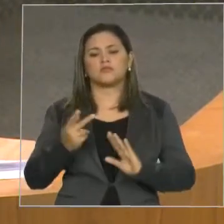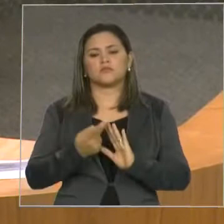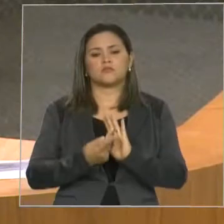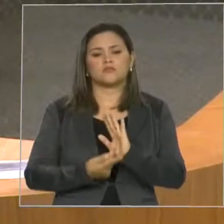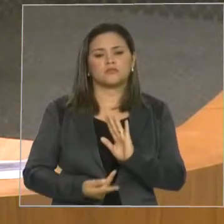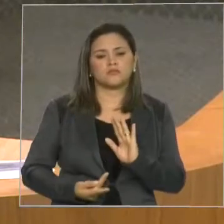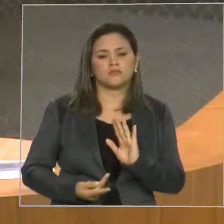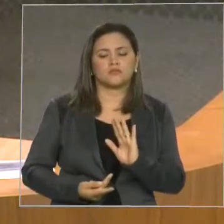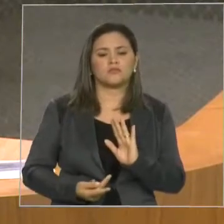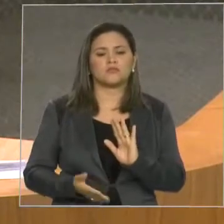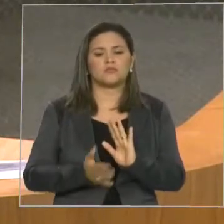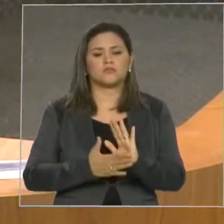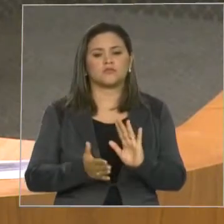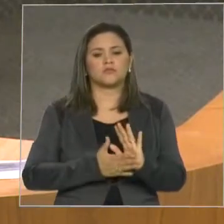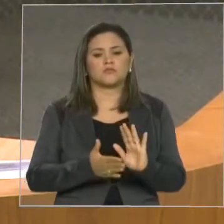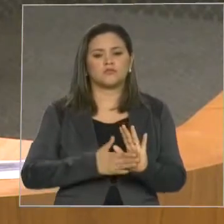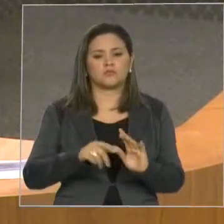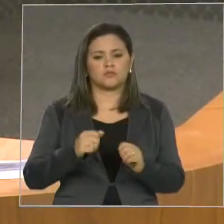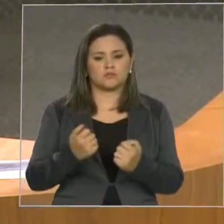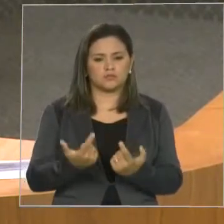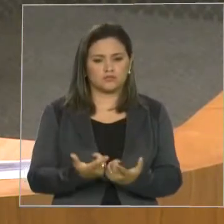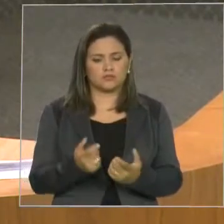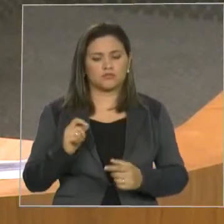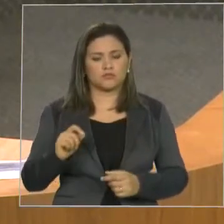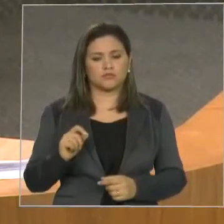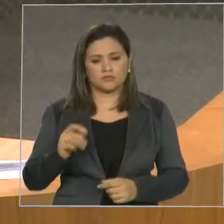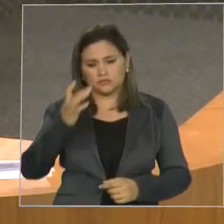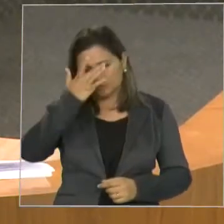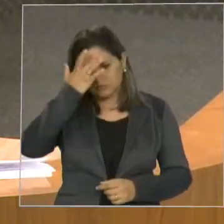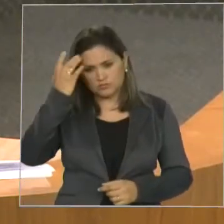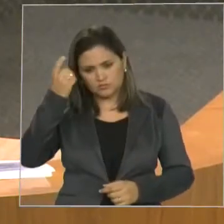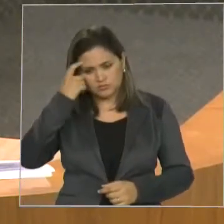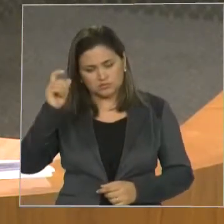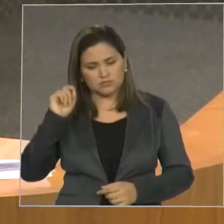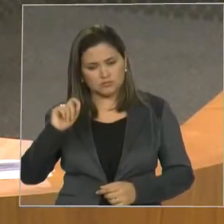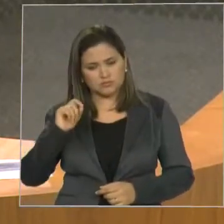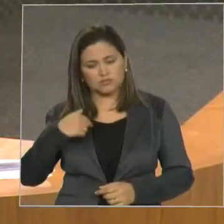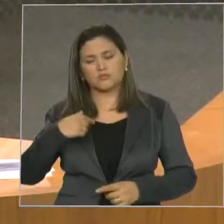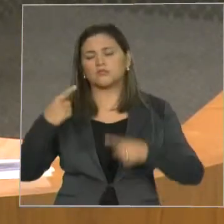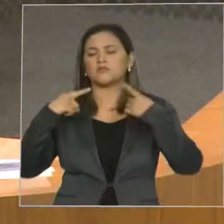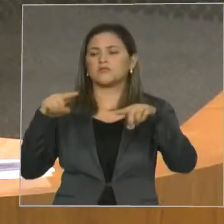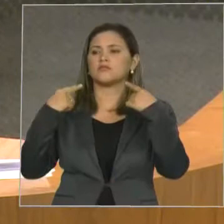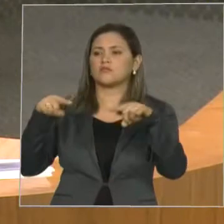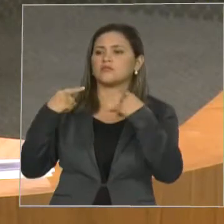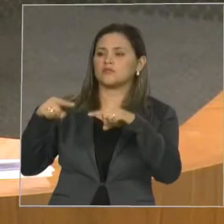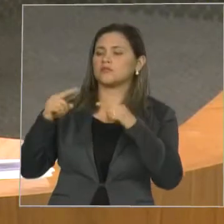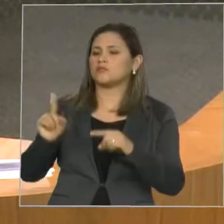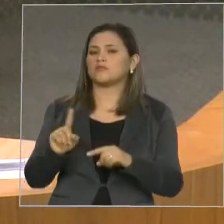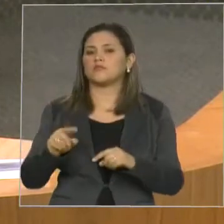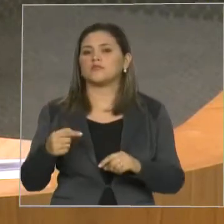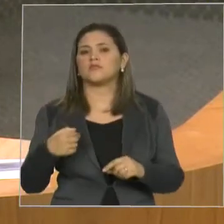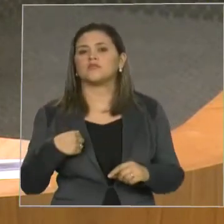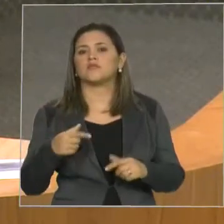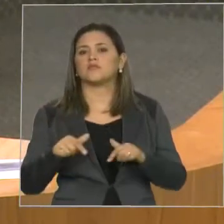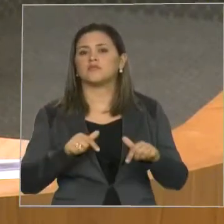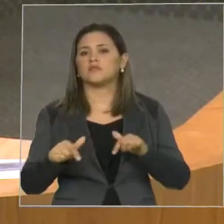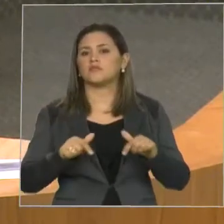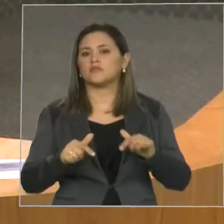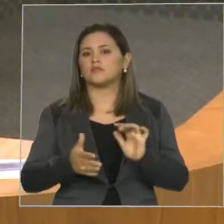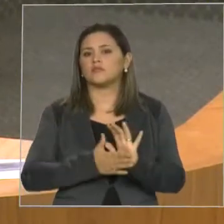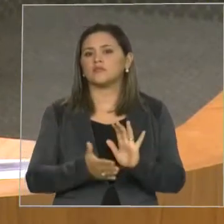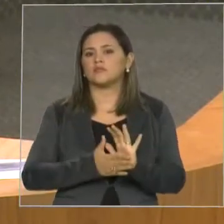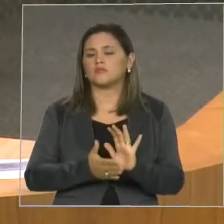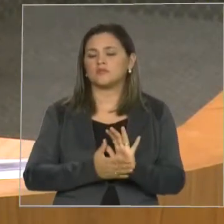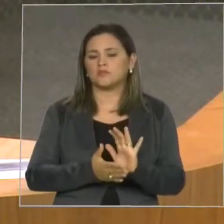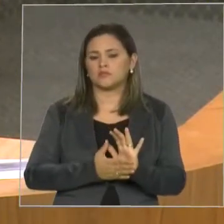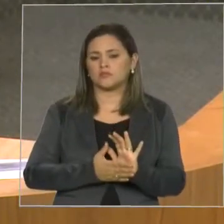dei entrada aqui nessa Assembleia, que as pessoas pensam, deputada Graça, que a gente só faz aqui esculhambar o governo. Mas a gente trabalha, a gente propõe, e cabe